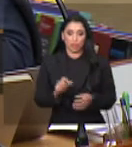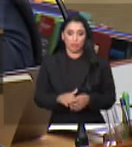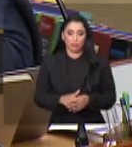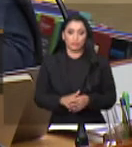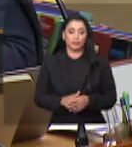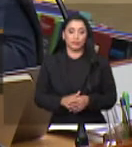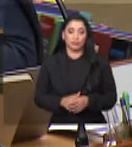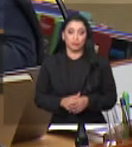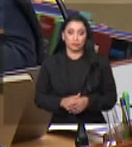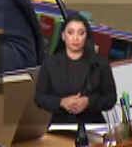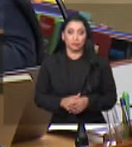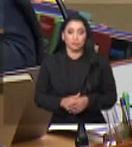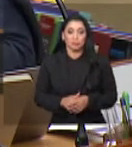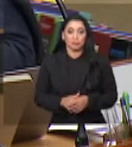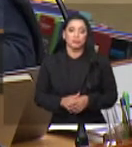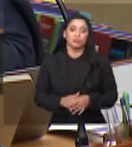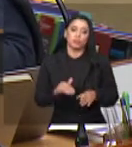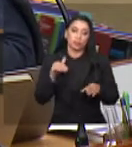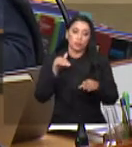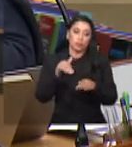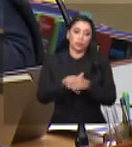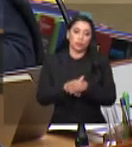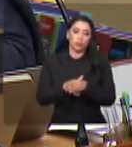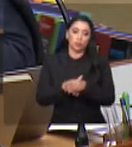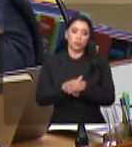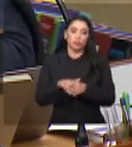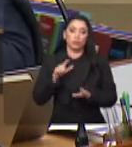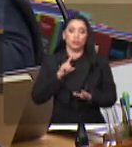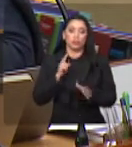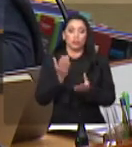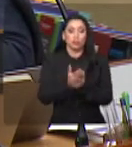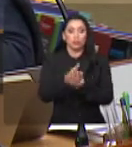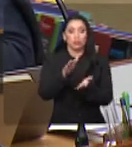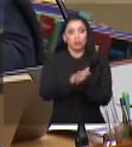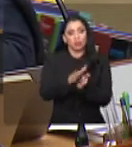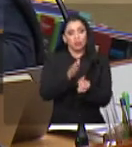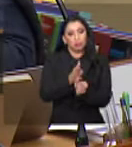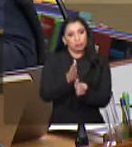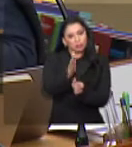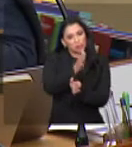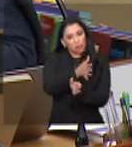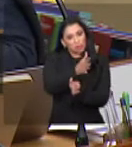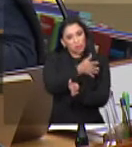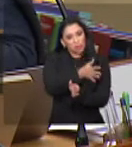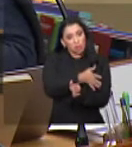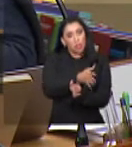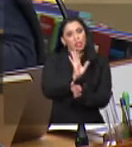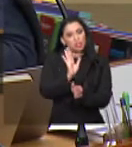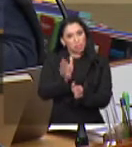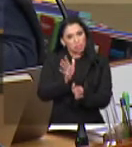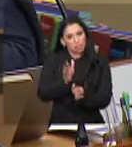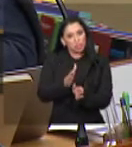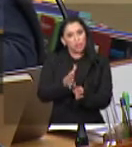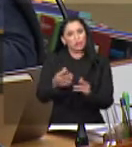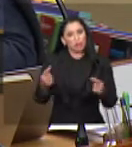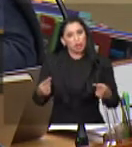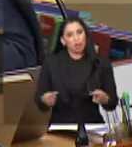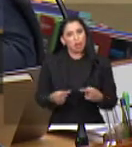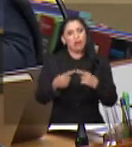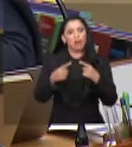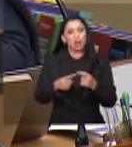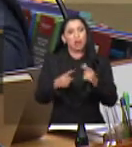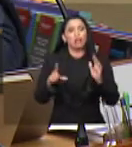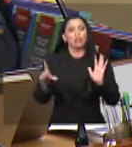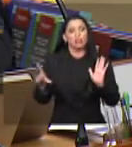traz no seu voto um precedente onde foi reconhecida a legitimidade